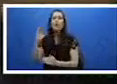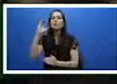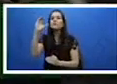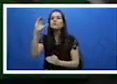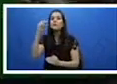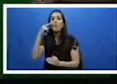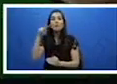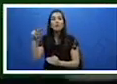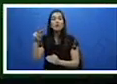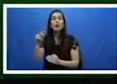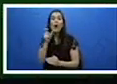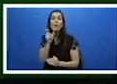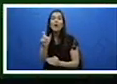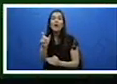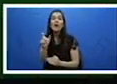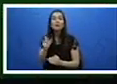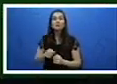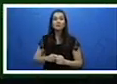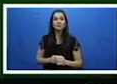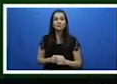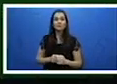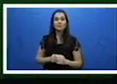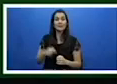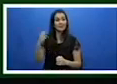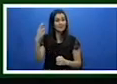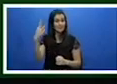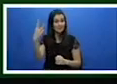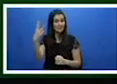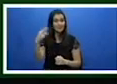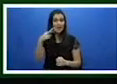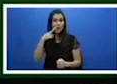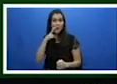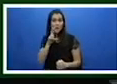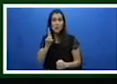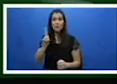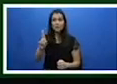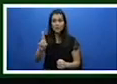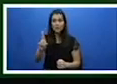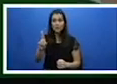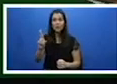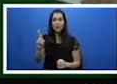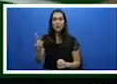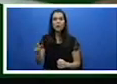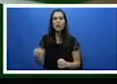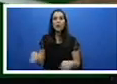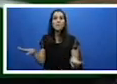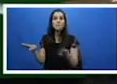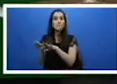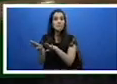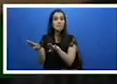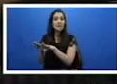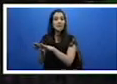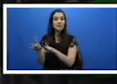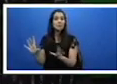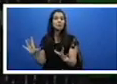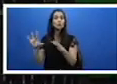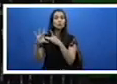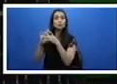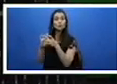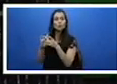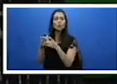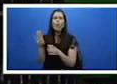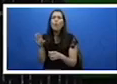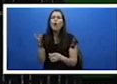ver? É as palavrinhas 3, respondeu, mesmo e juntos. Qual é o som da letrinha